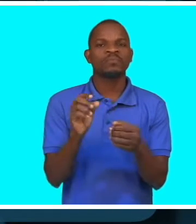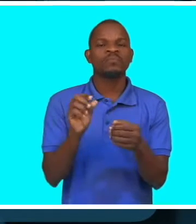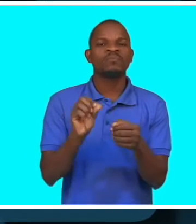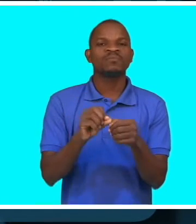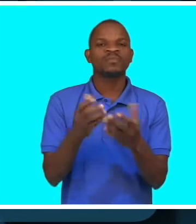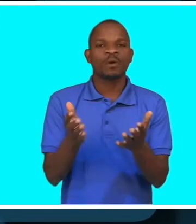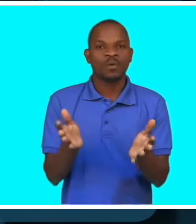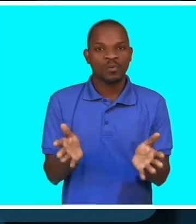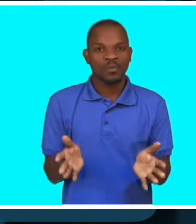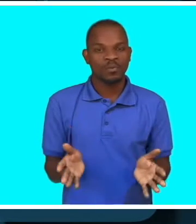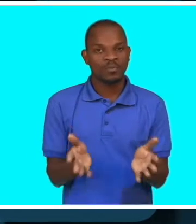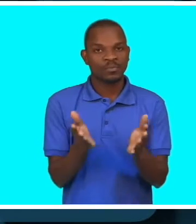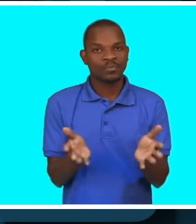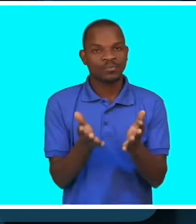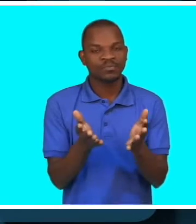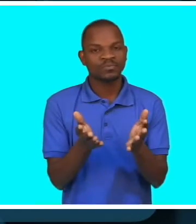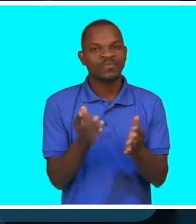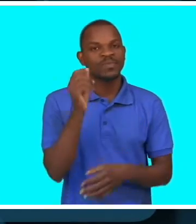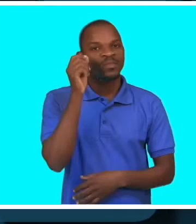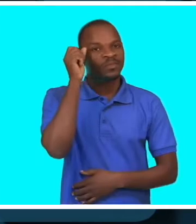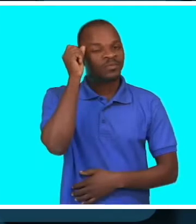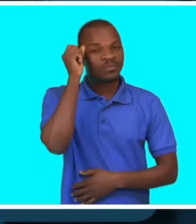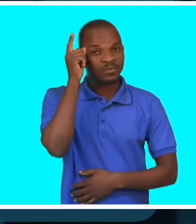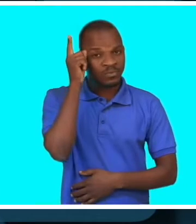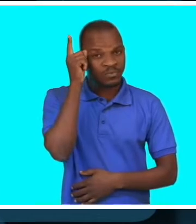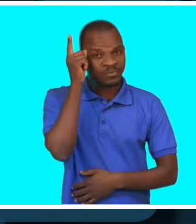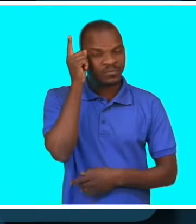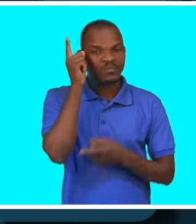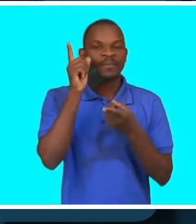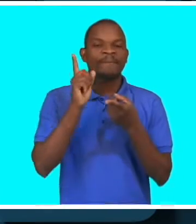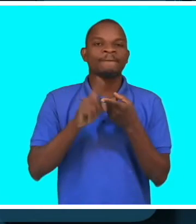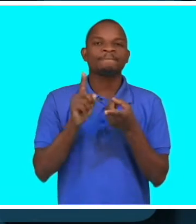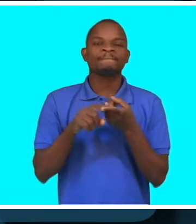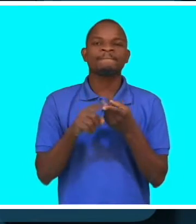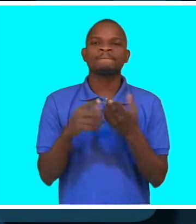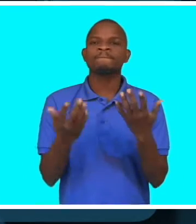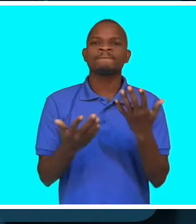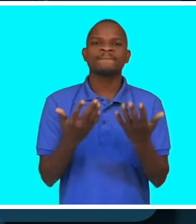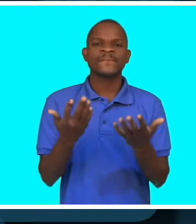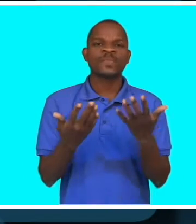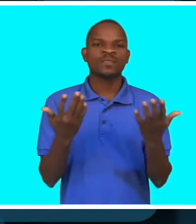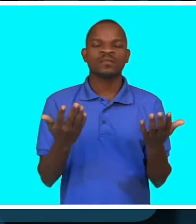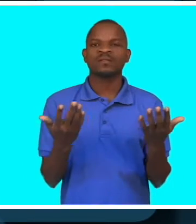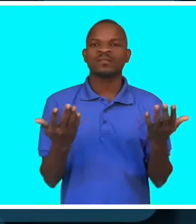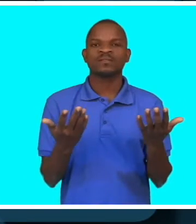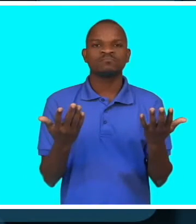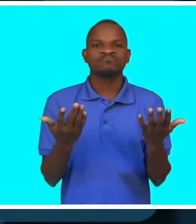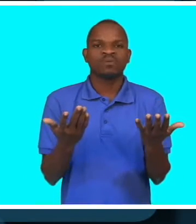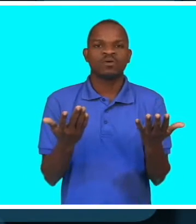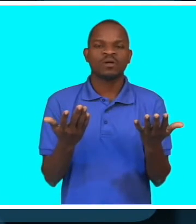enaltecer a cultura, para